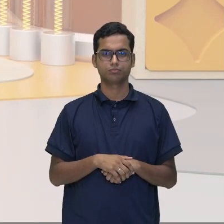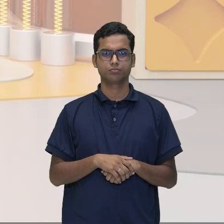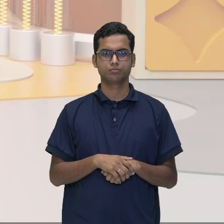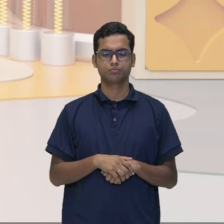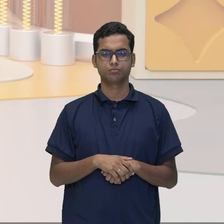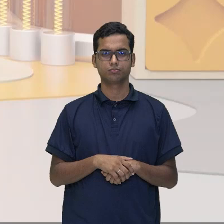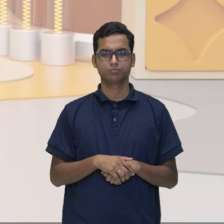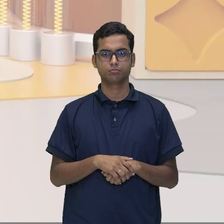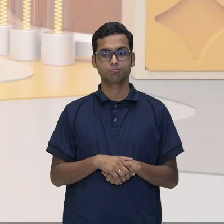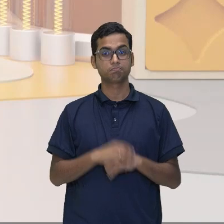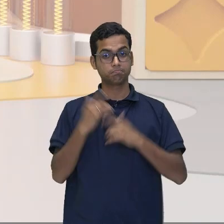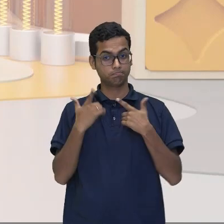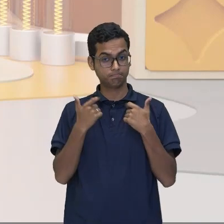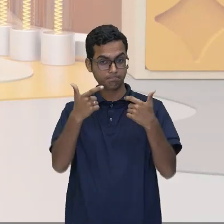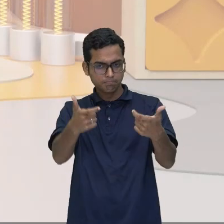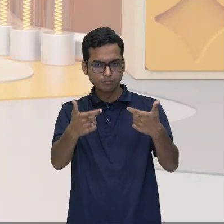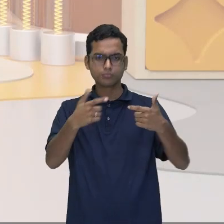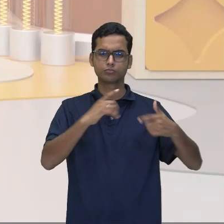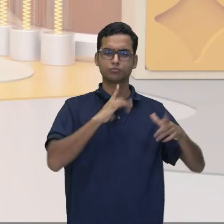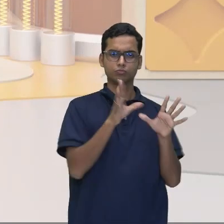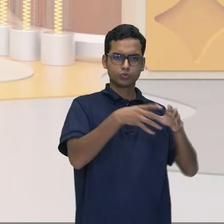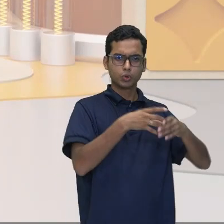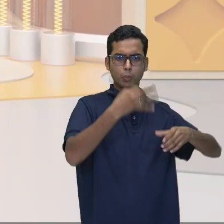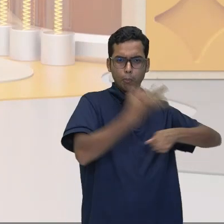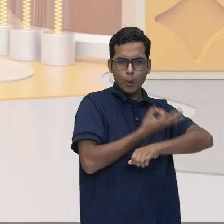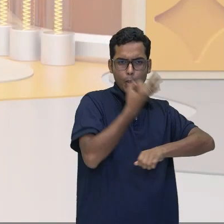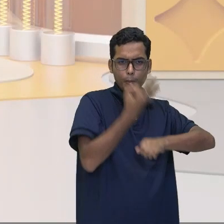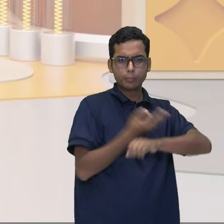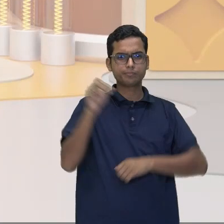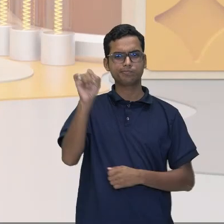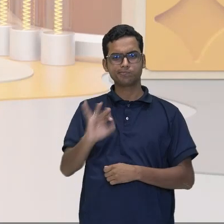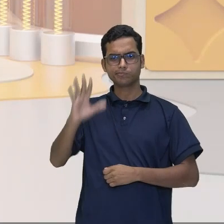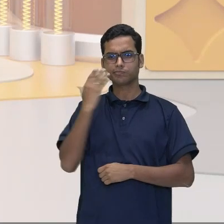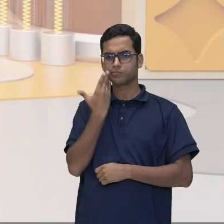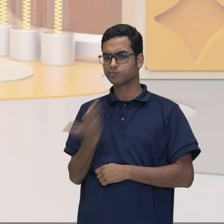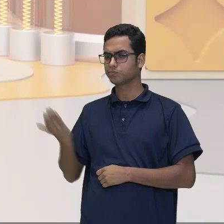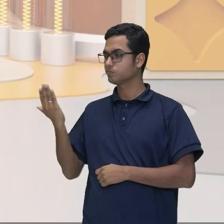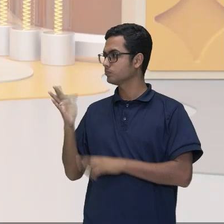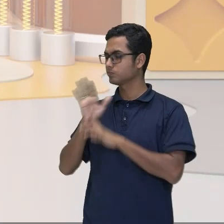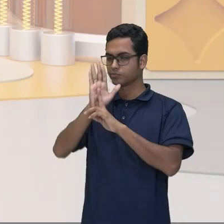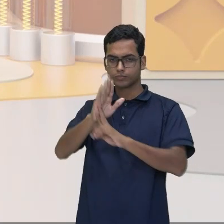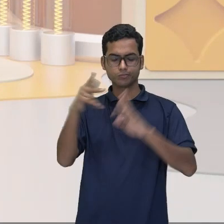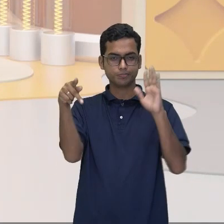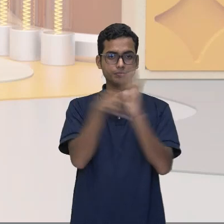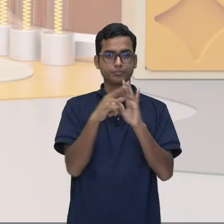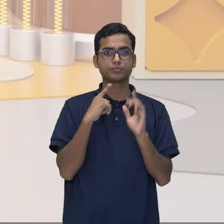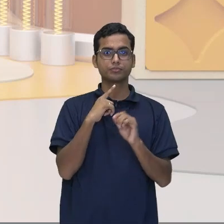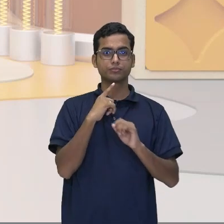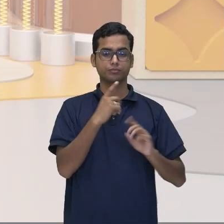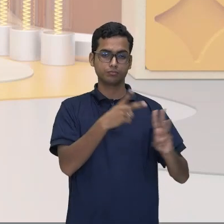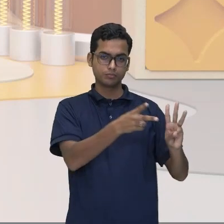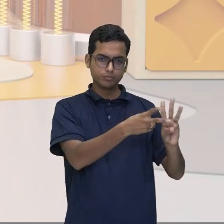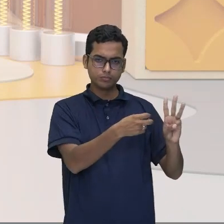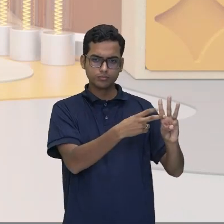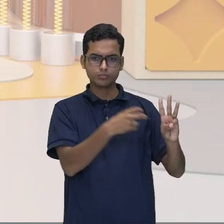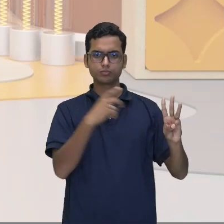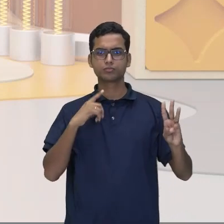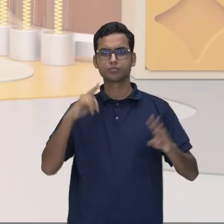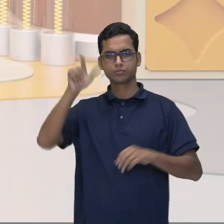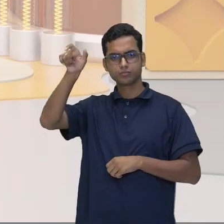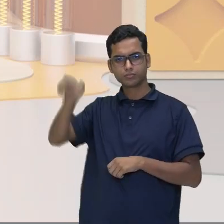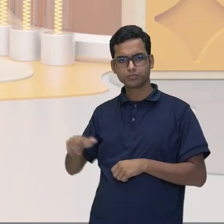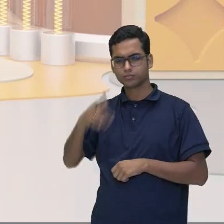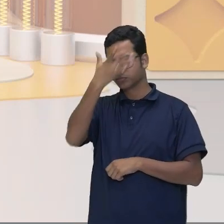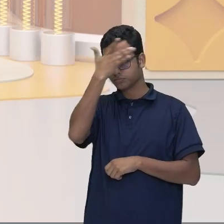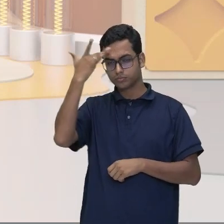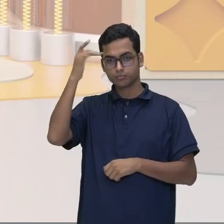resistência. Olhem só, acompanhem só essa imagem que apresenta justamente um indígena, um nativo americano